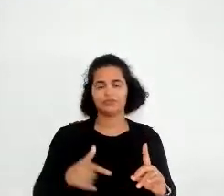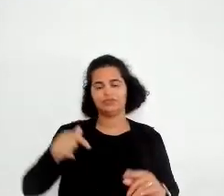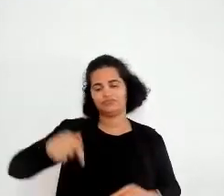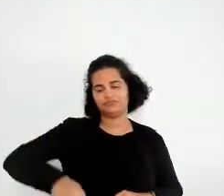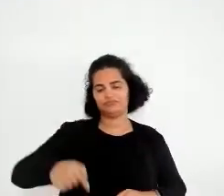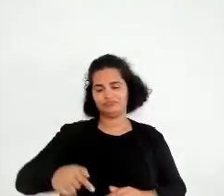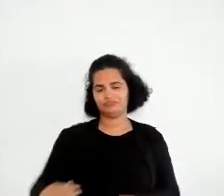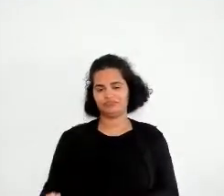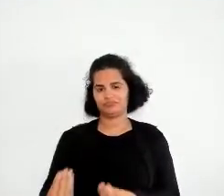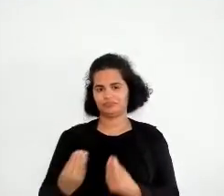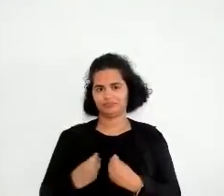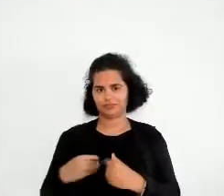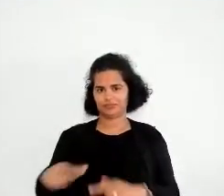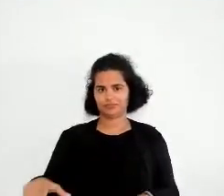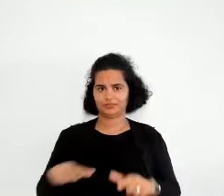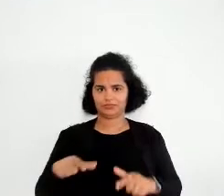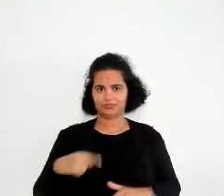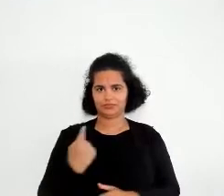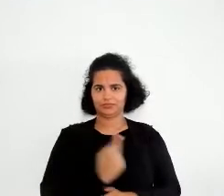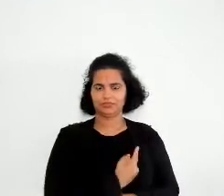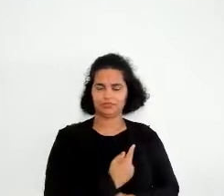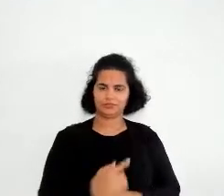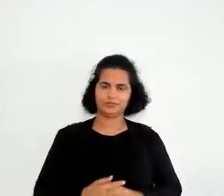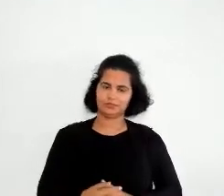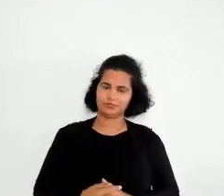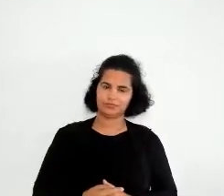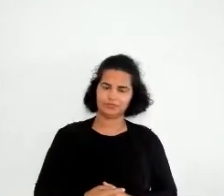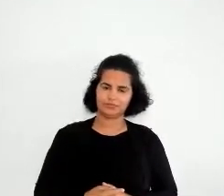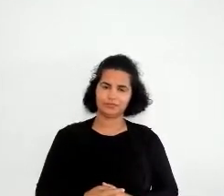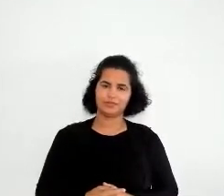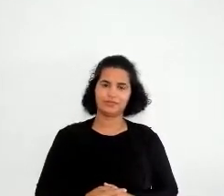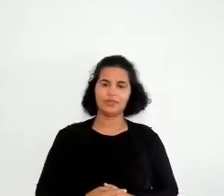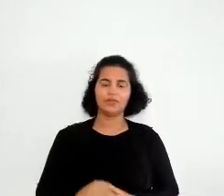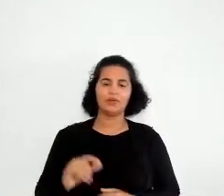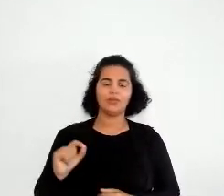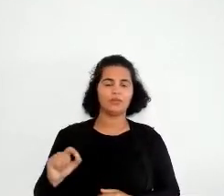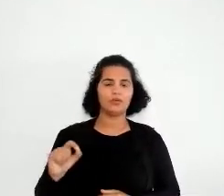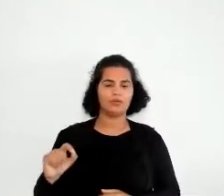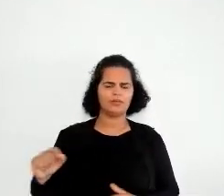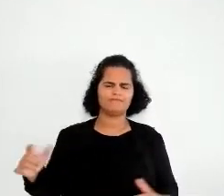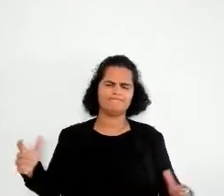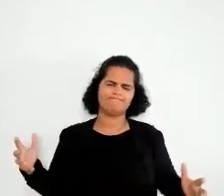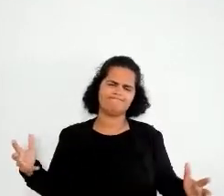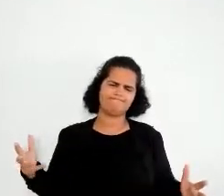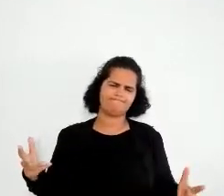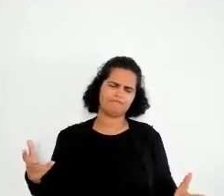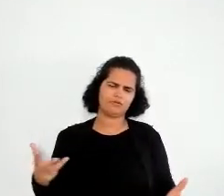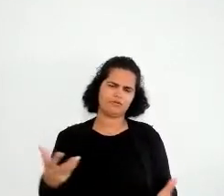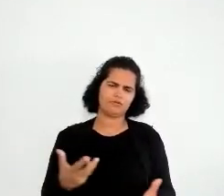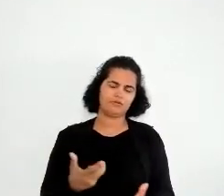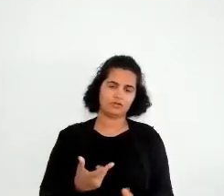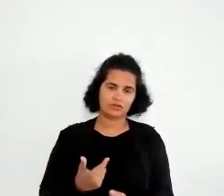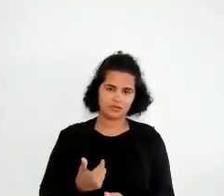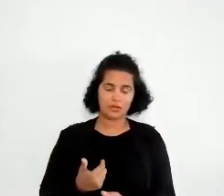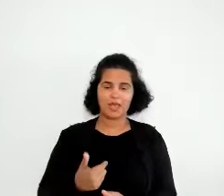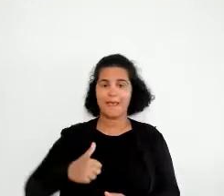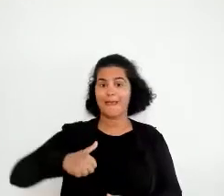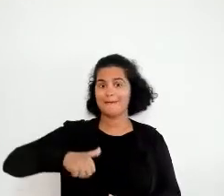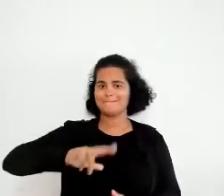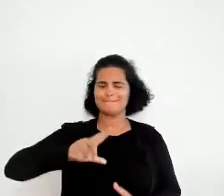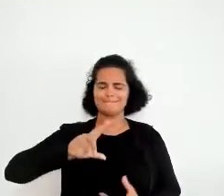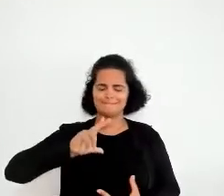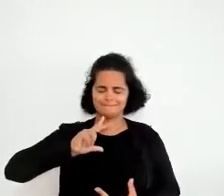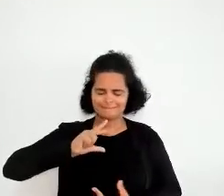confere, em solenidade cuja magnitude só não é maior que a